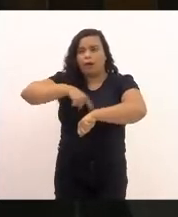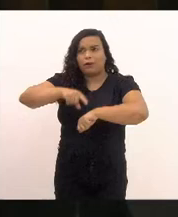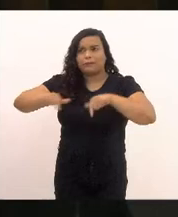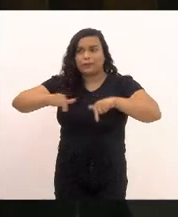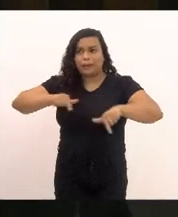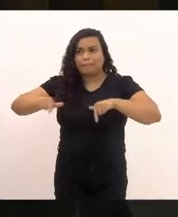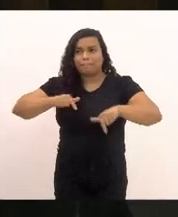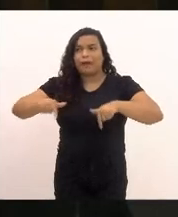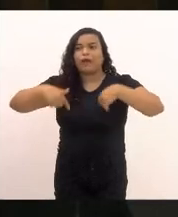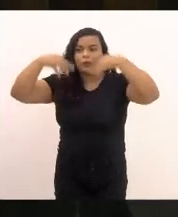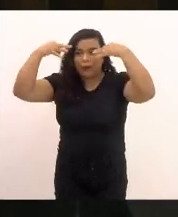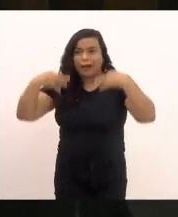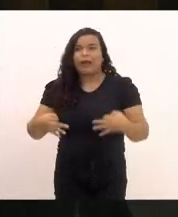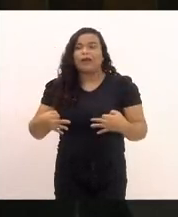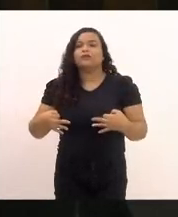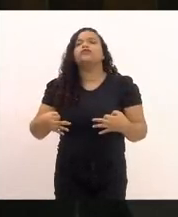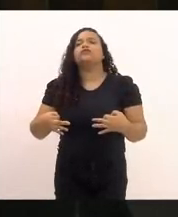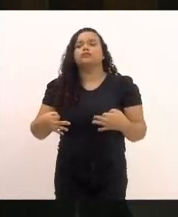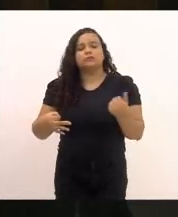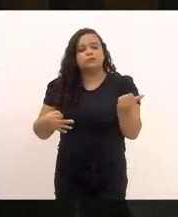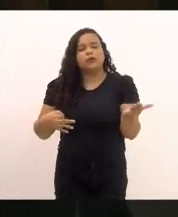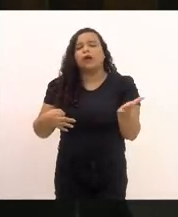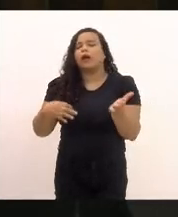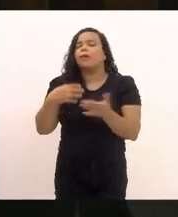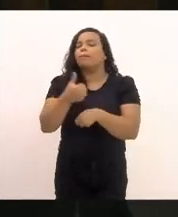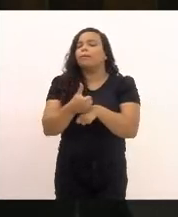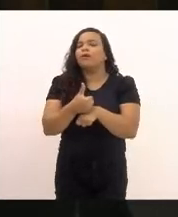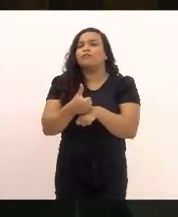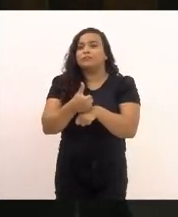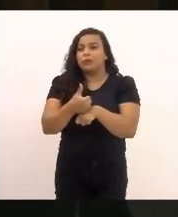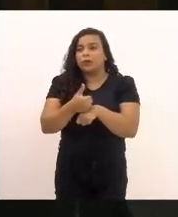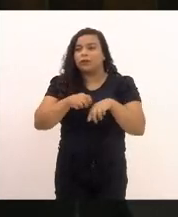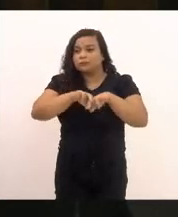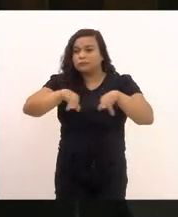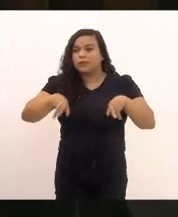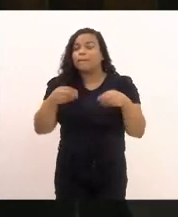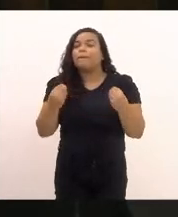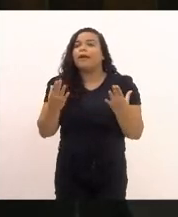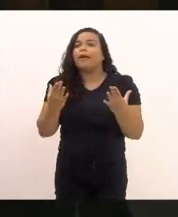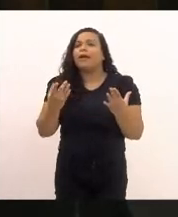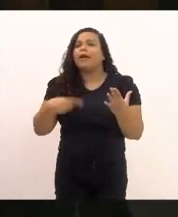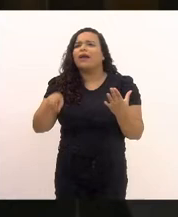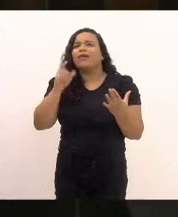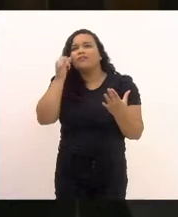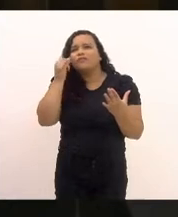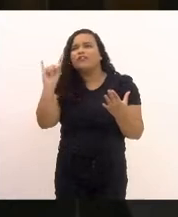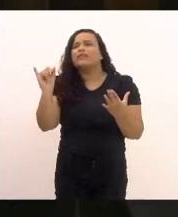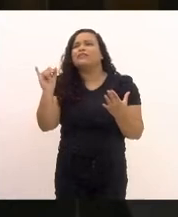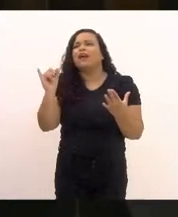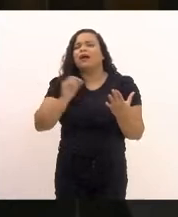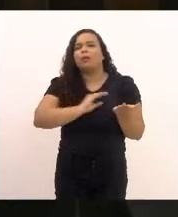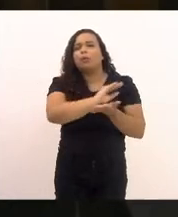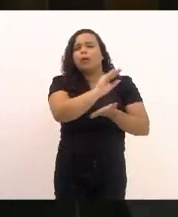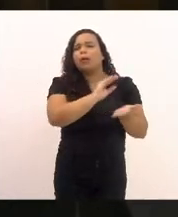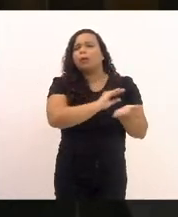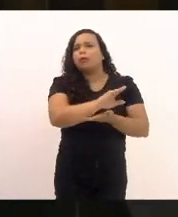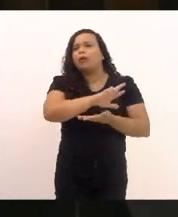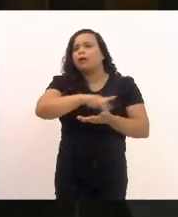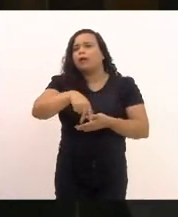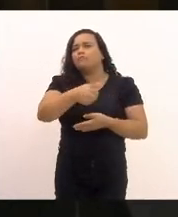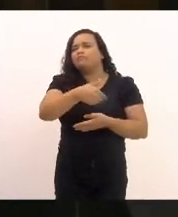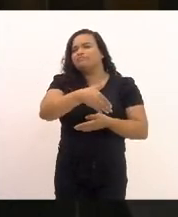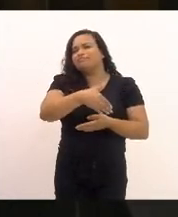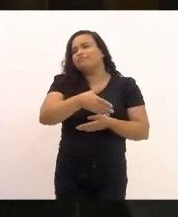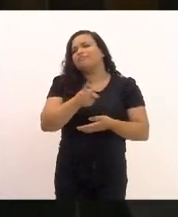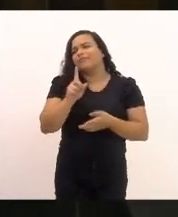desses profissionais, para que não sejam remunerados por meio de dispositivos precários, como é o caso